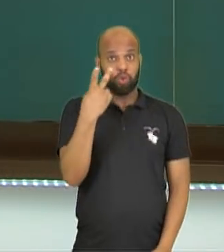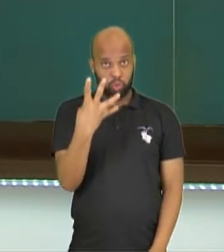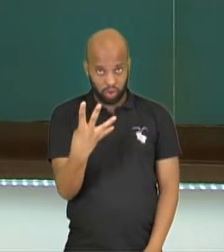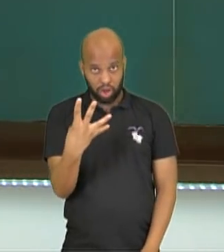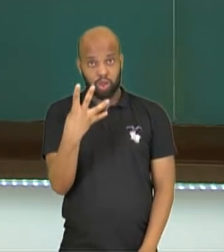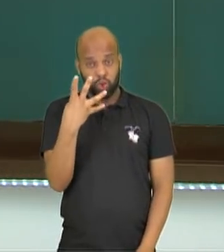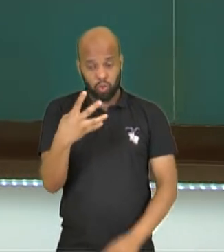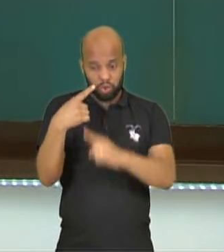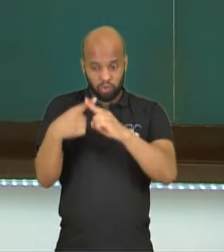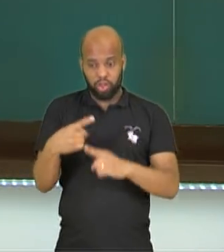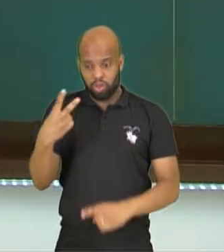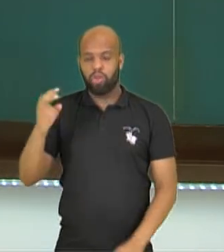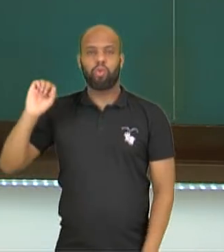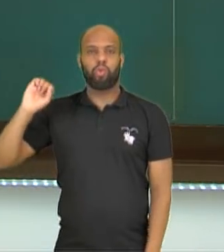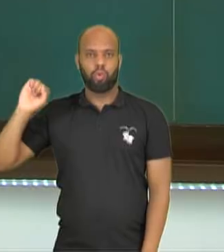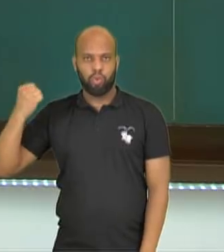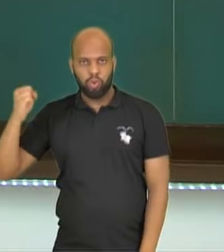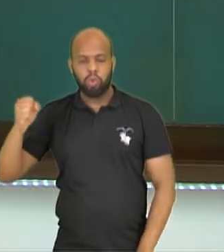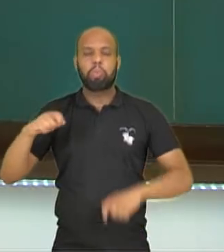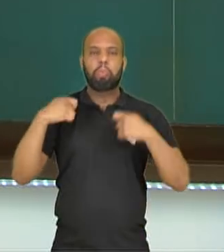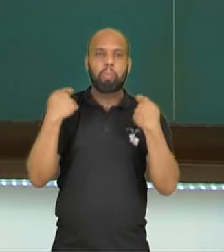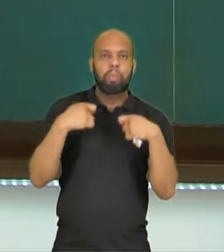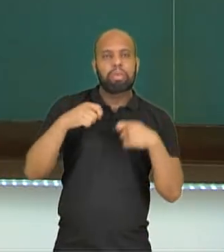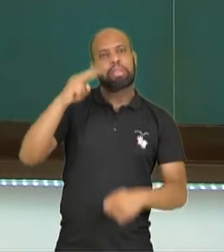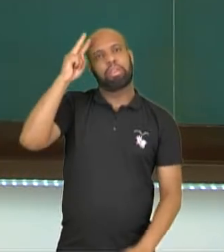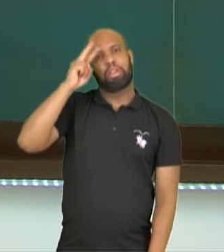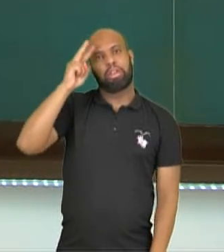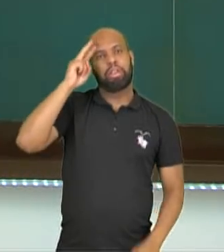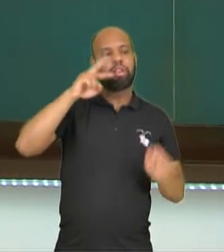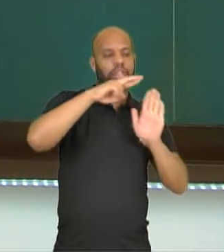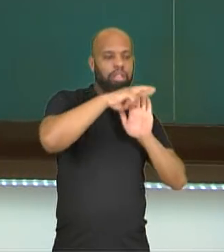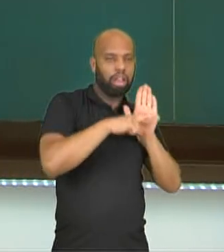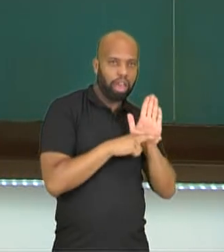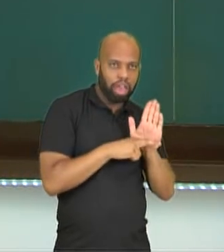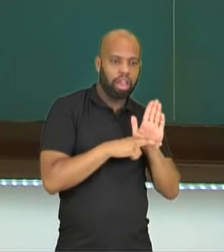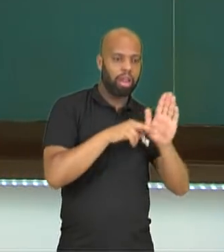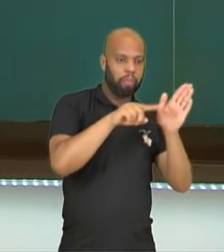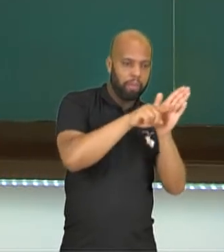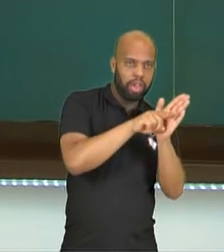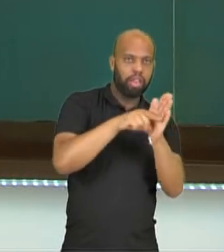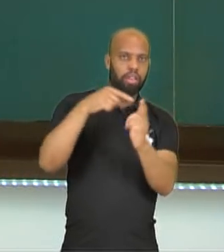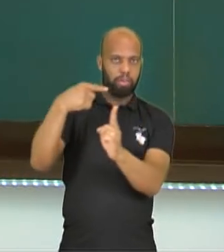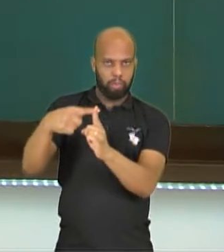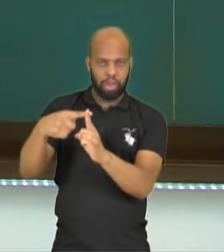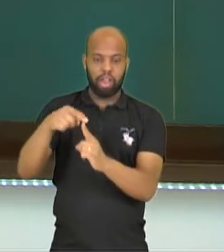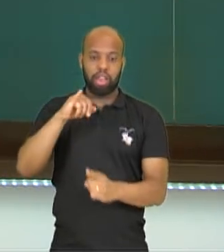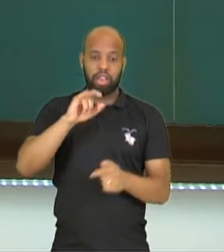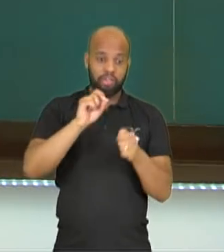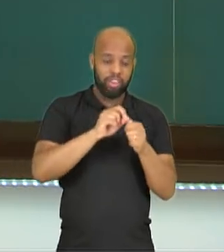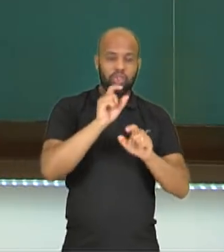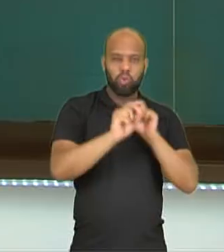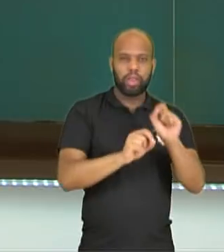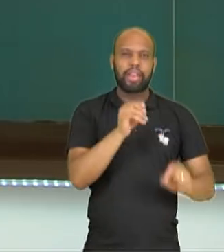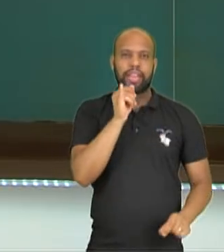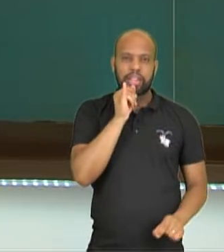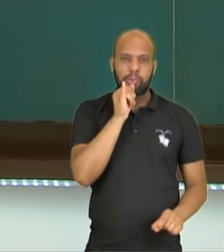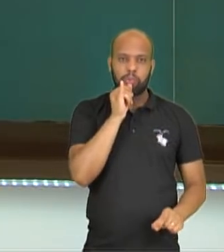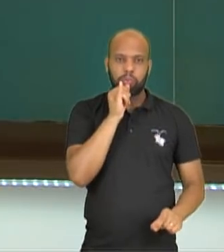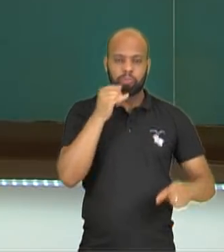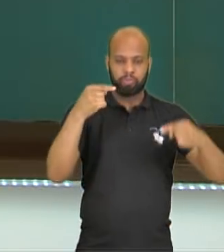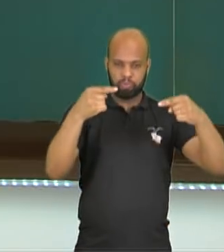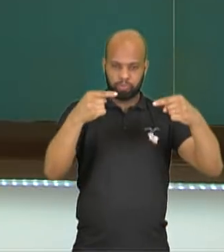2, 8. Então, eu preciso lembrar da regrinha de sinais, tá bom? Quando você multiplica sinais iguais, dá sempre